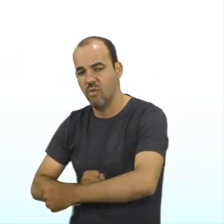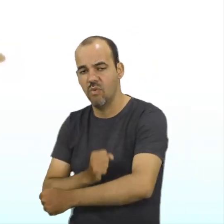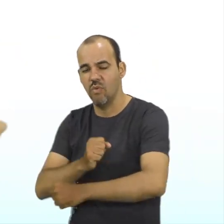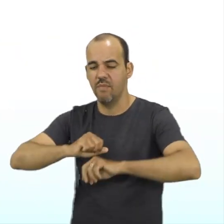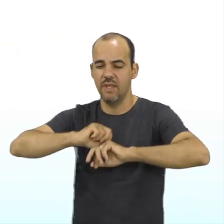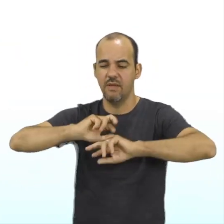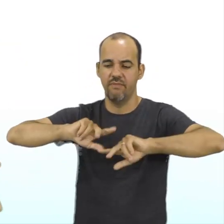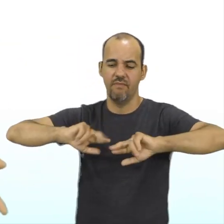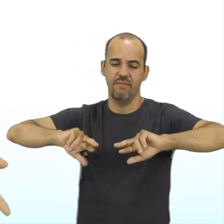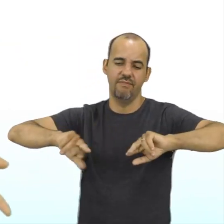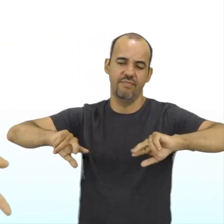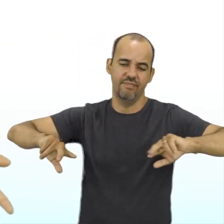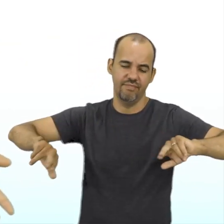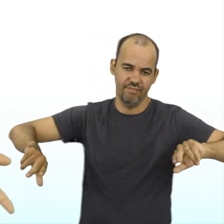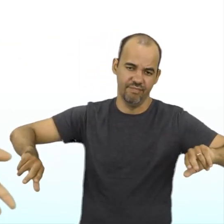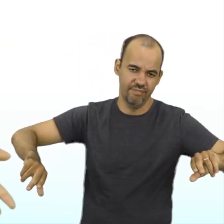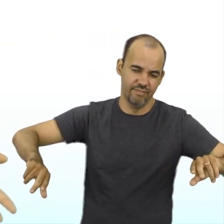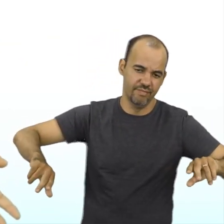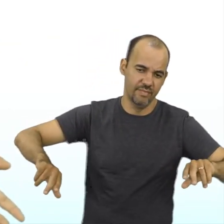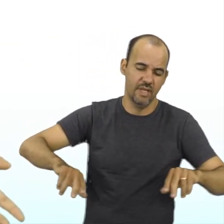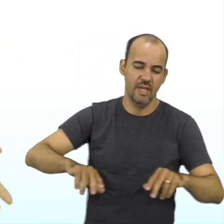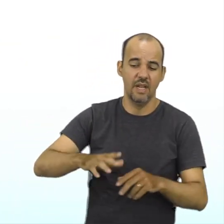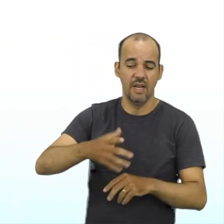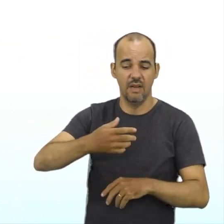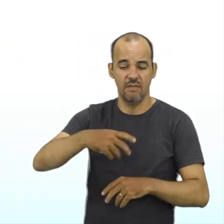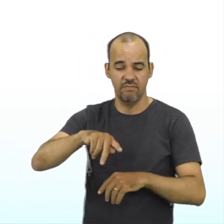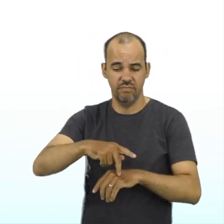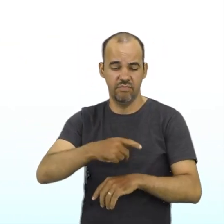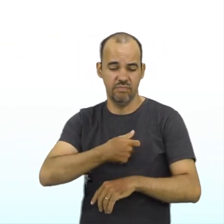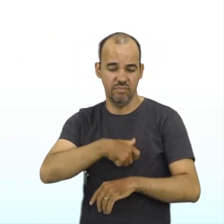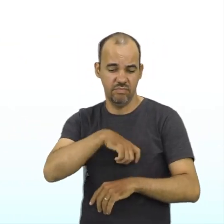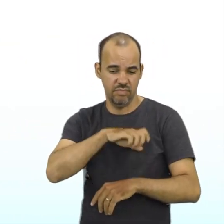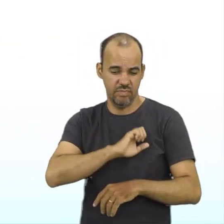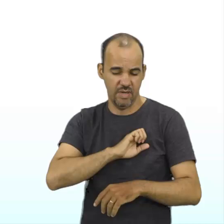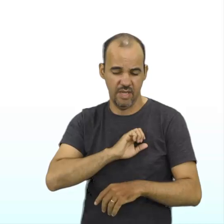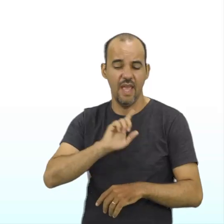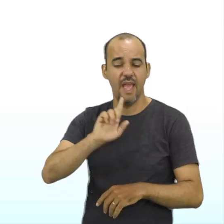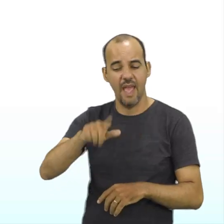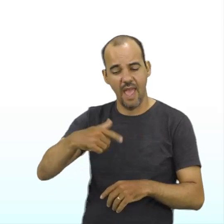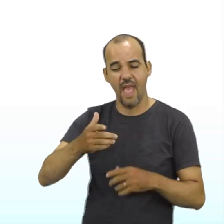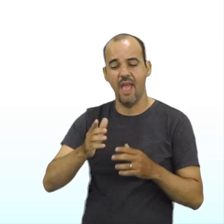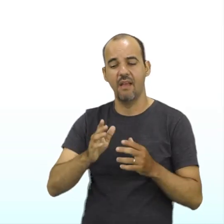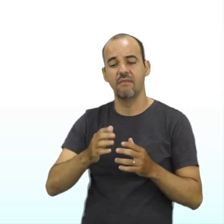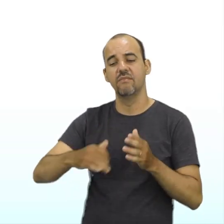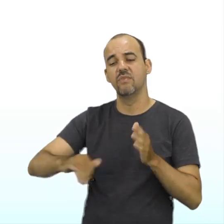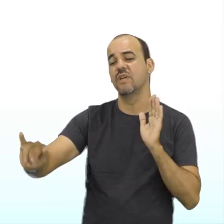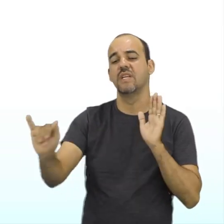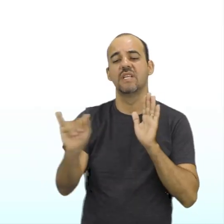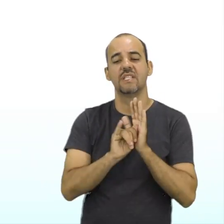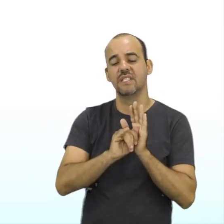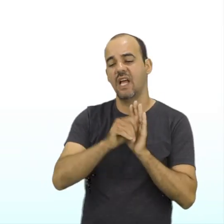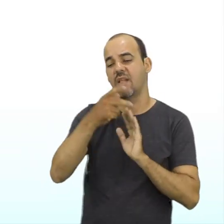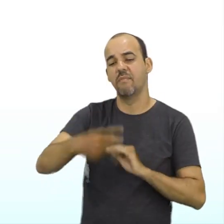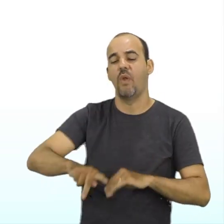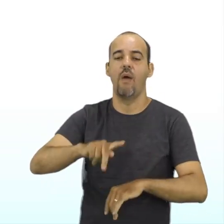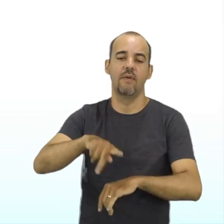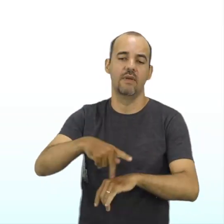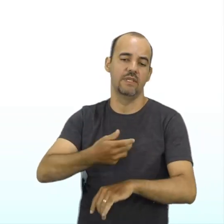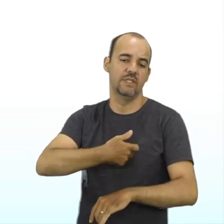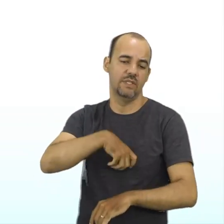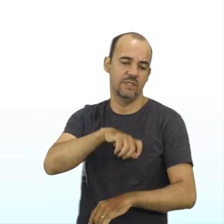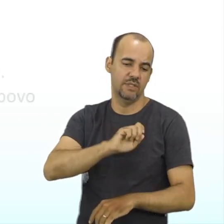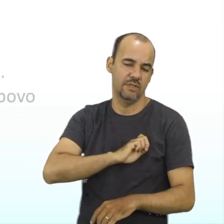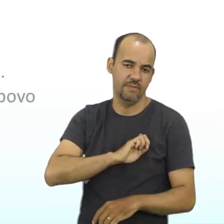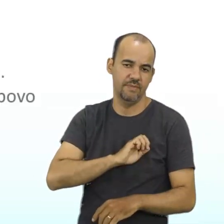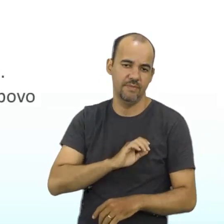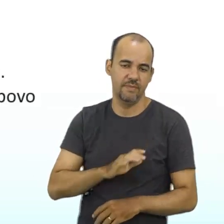texto, na culinária da Espanha, é uma questão de identidade, né? E aí a gente vem para a